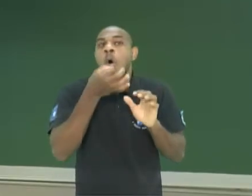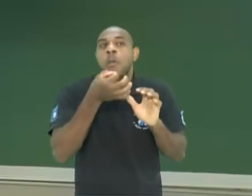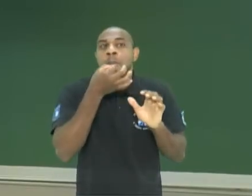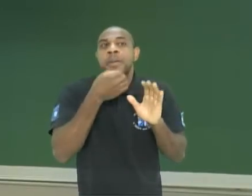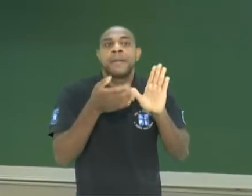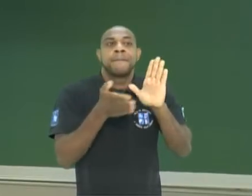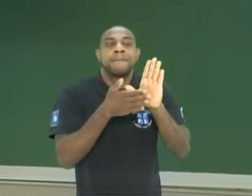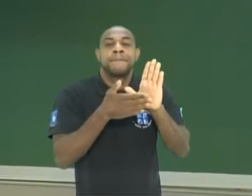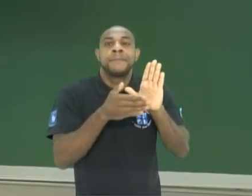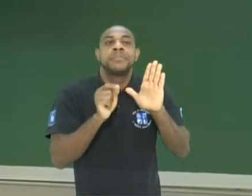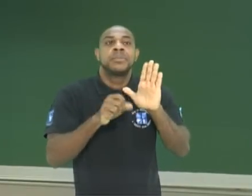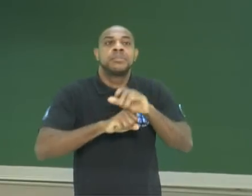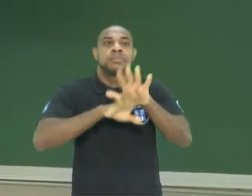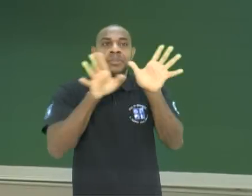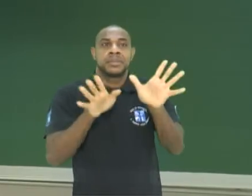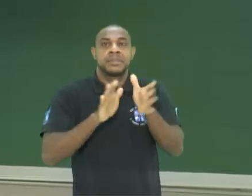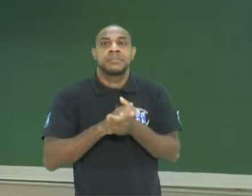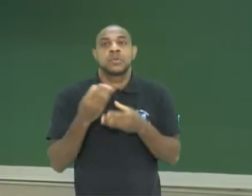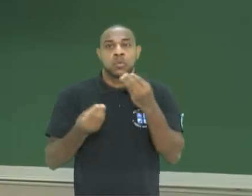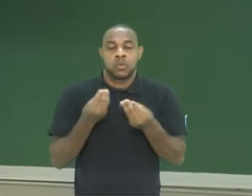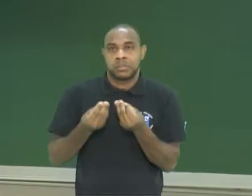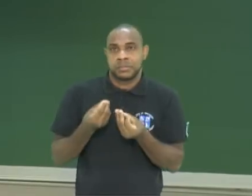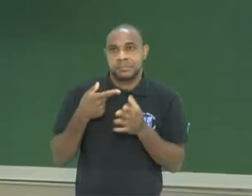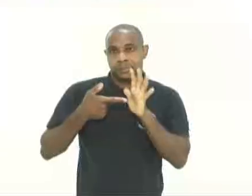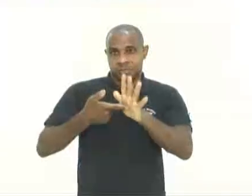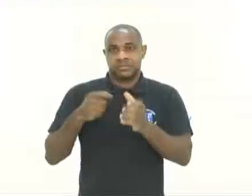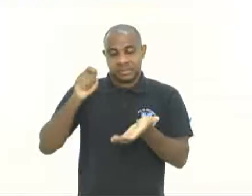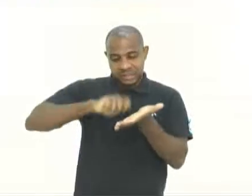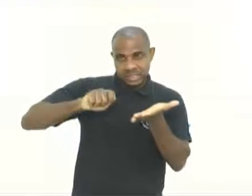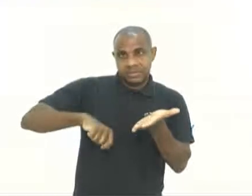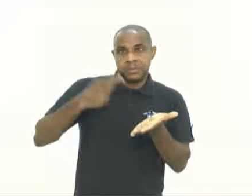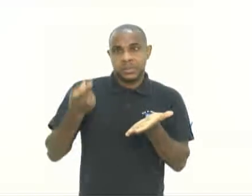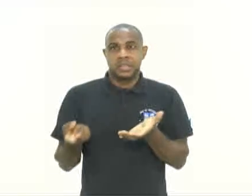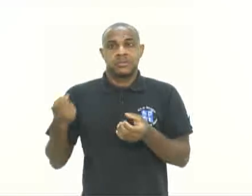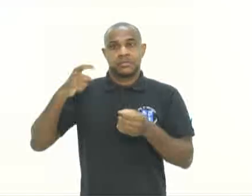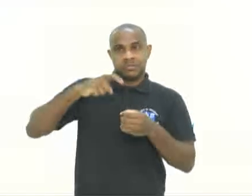opiniões explícitas. Escreva aí no seu caderno e eu já volto.